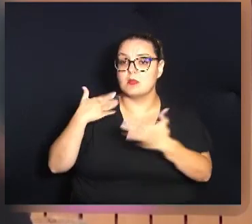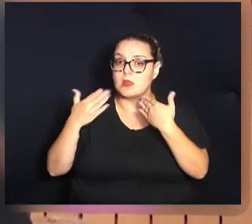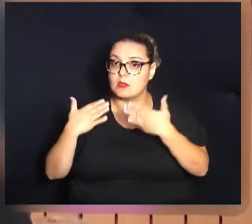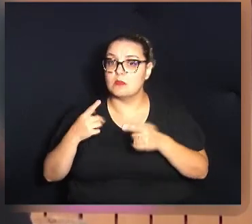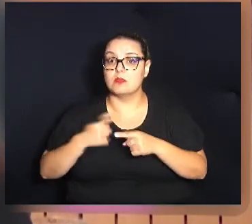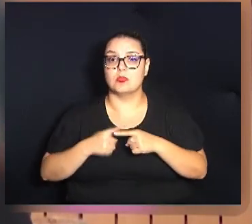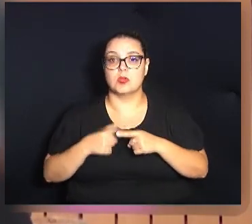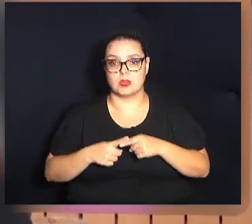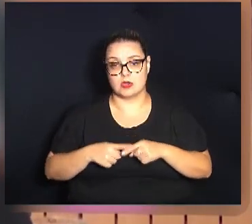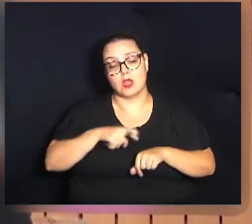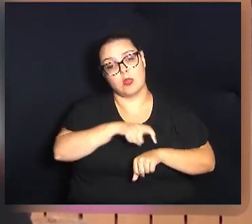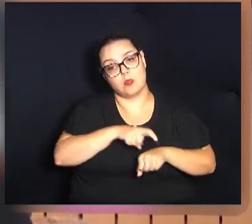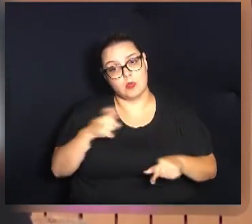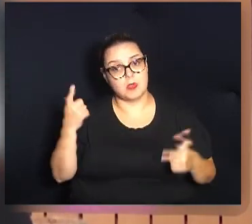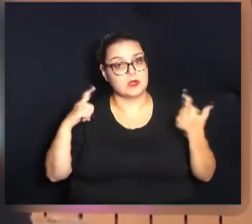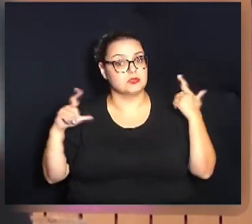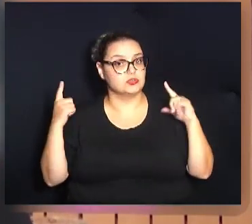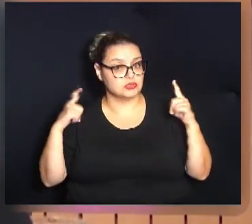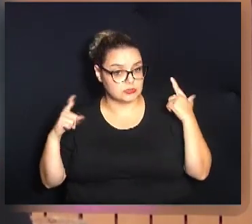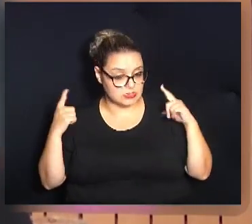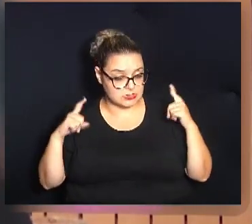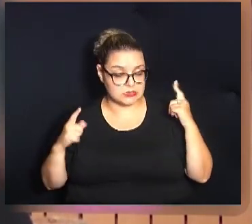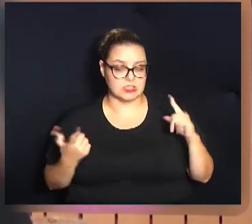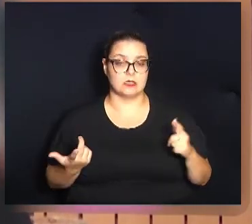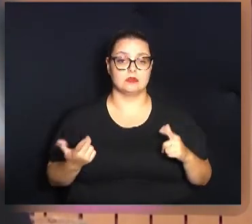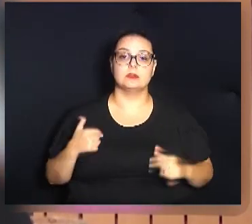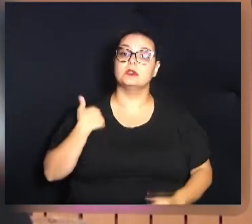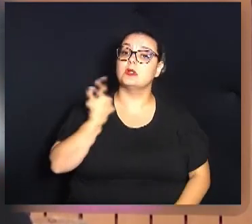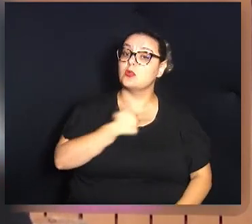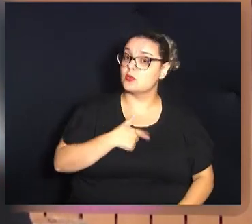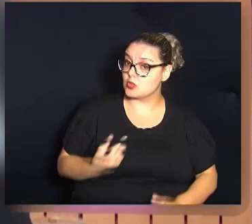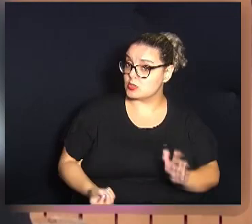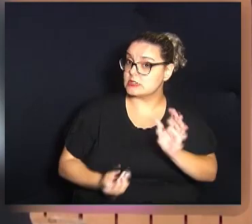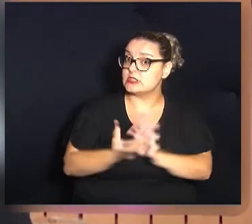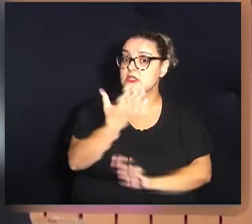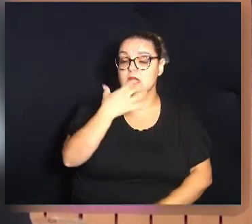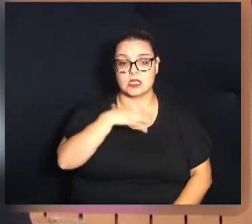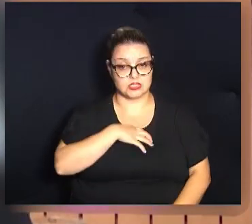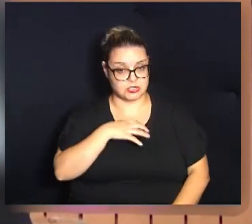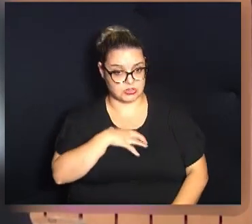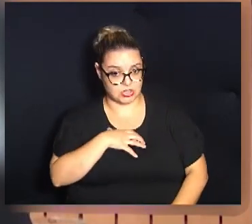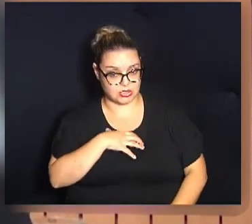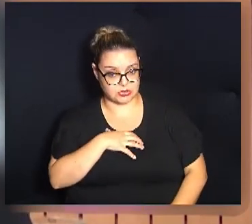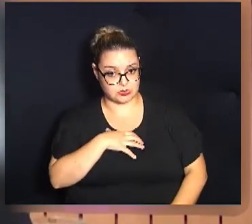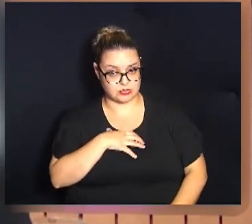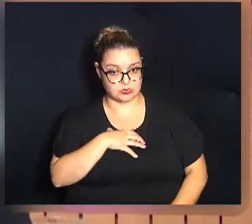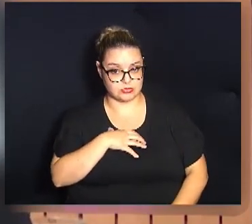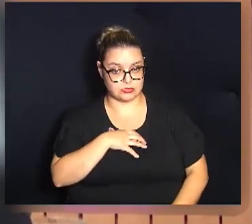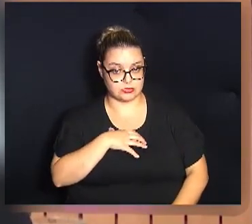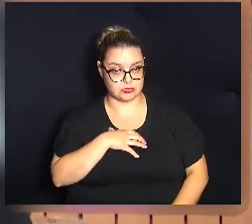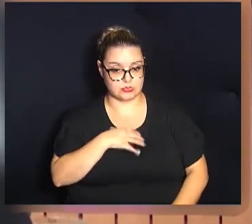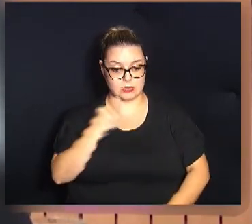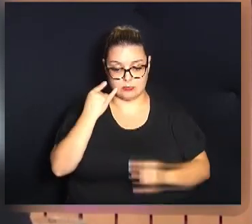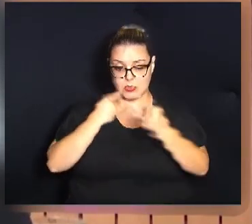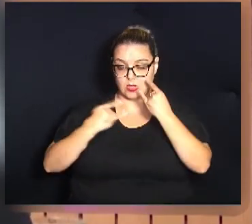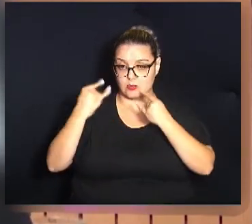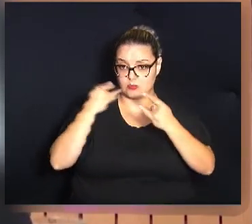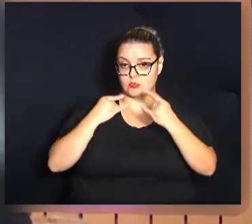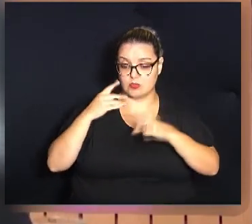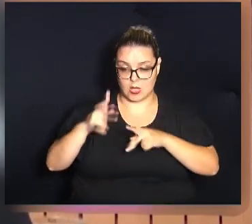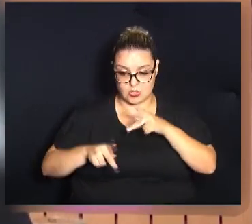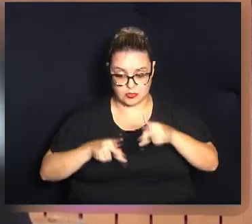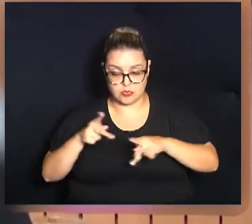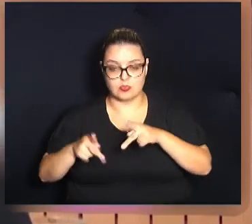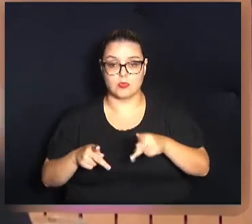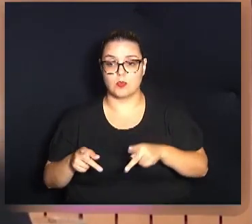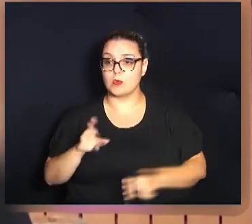falando do momento de lazer. Então a gente tem que criar condições de atratividade para o público,